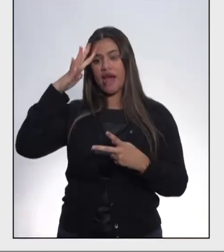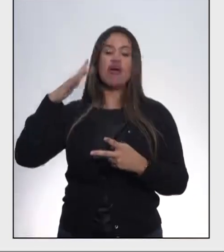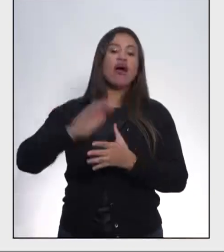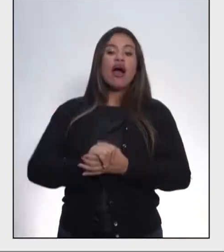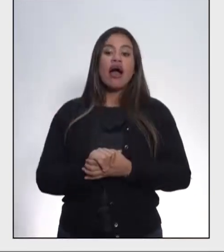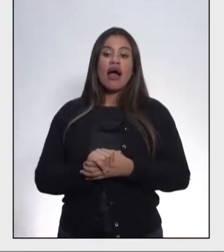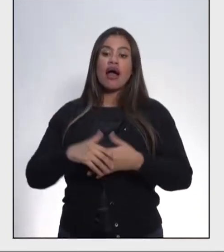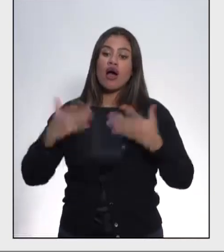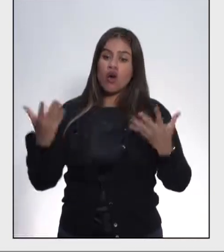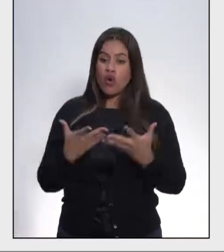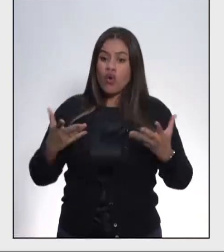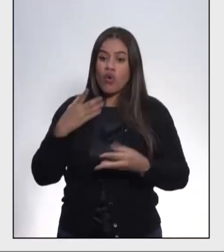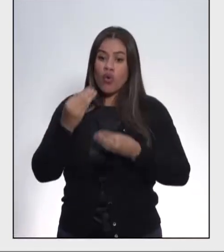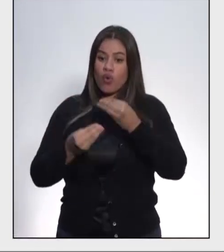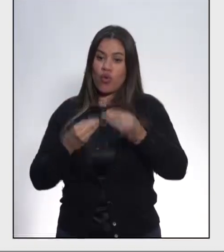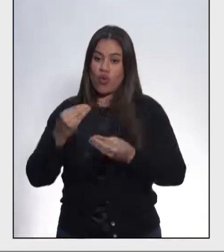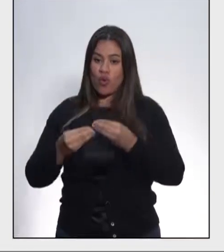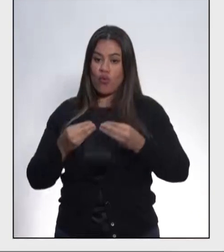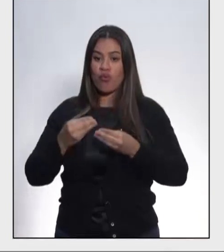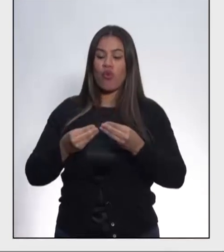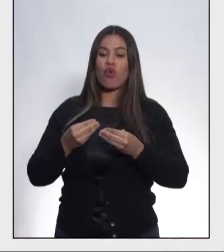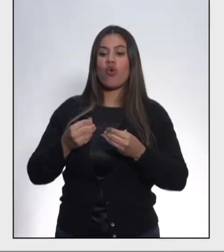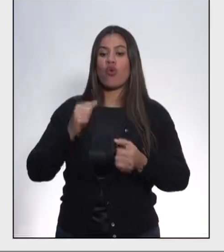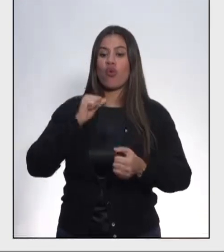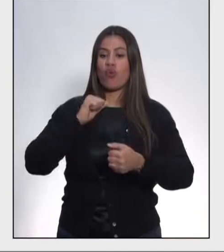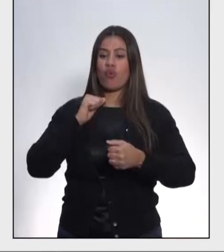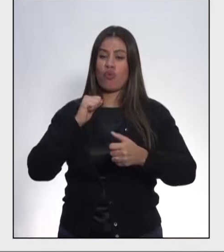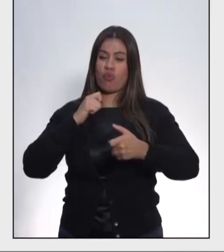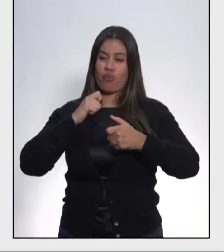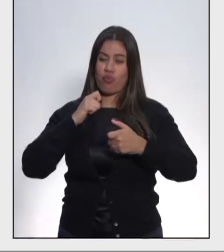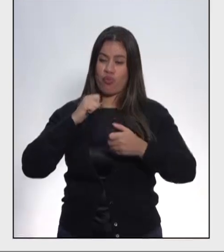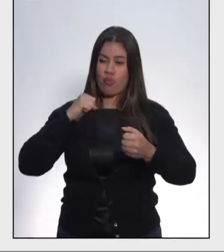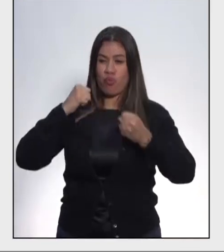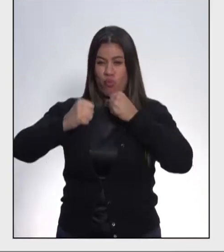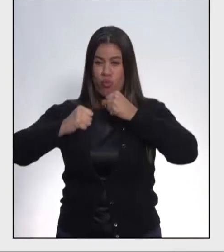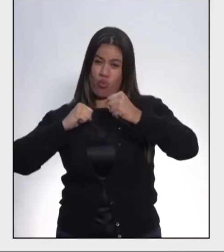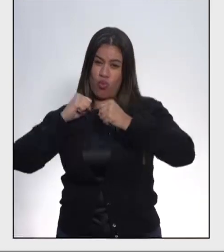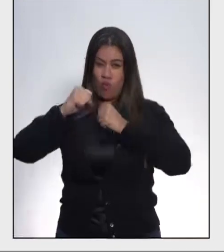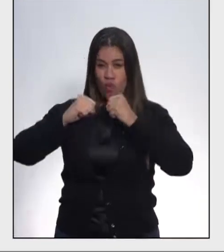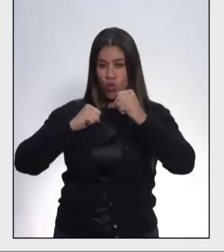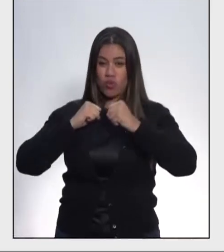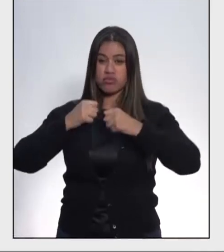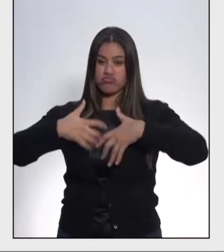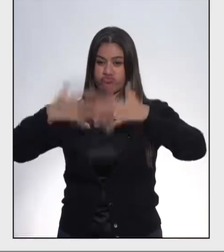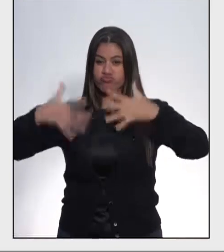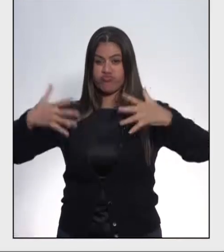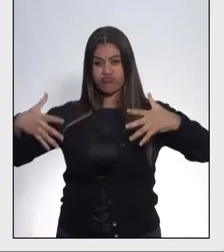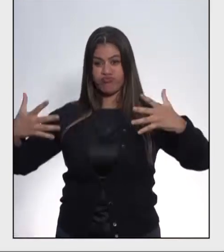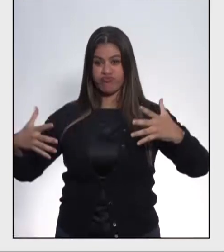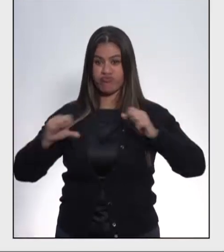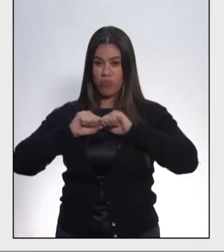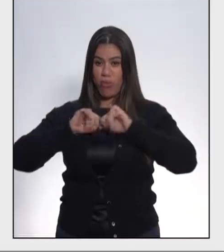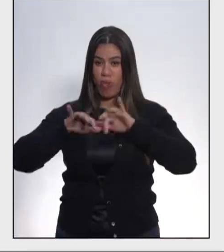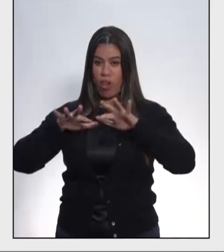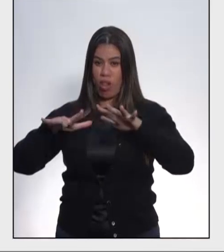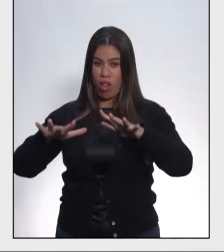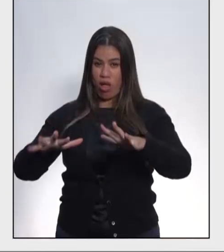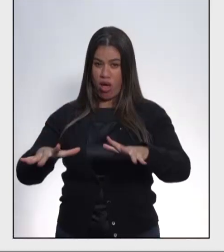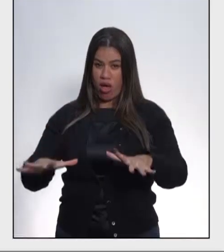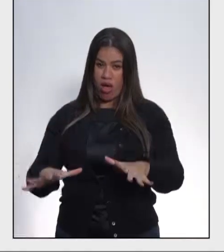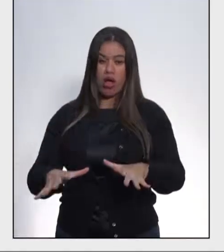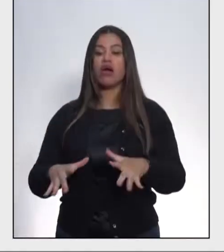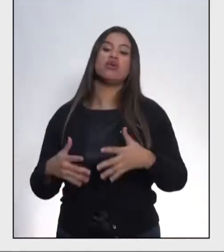Atualmente, nos deparamos com a grande expansão das artes marciais em nível mundial. As raízes orientais foram se disseminando, ora pela necessidade de luta